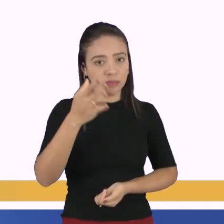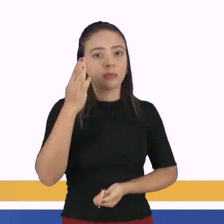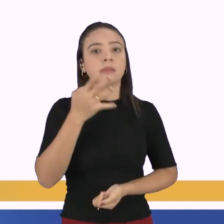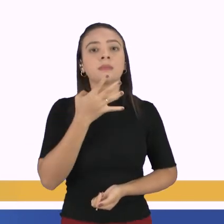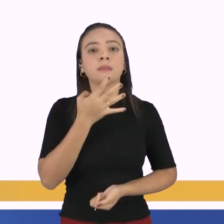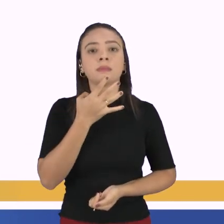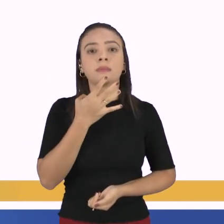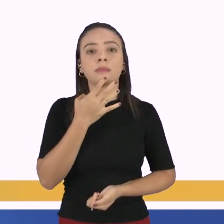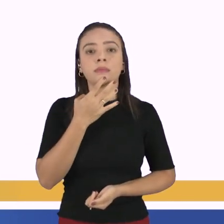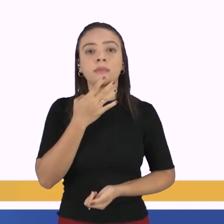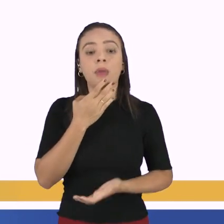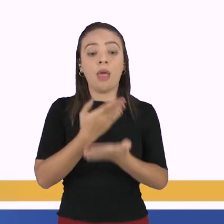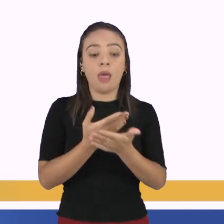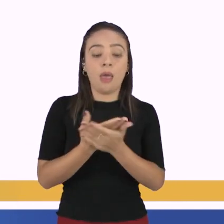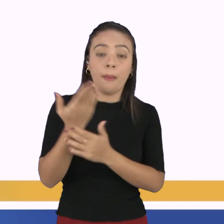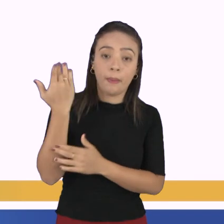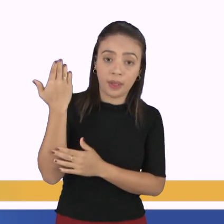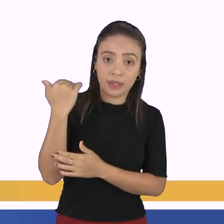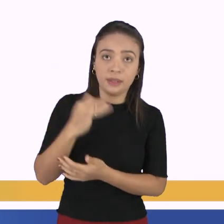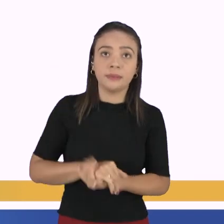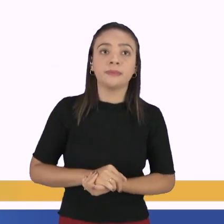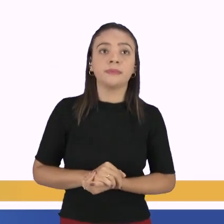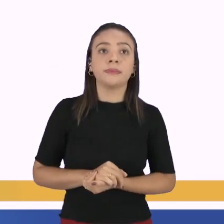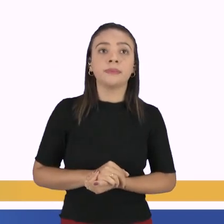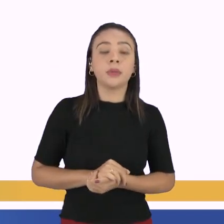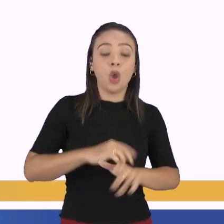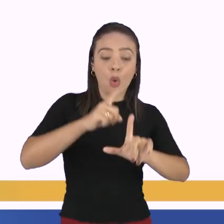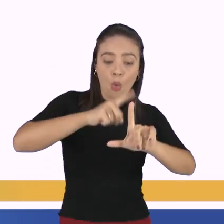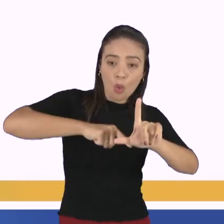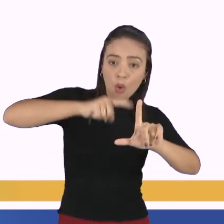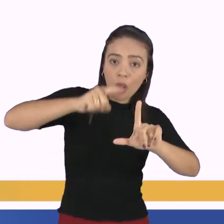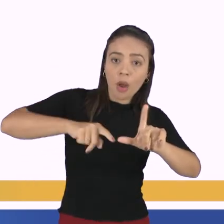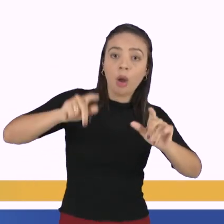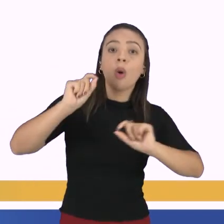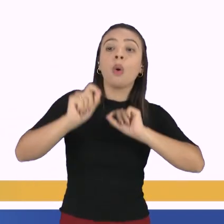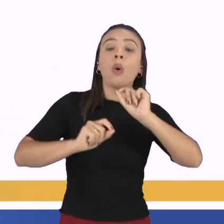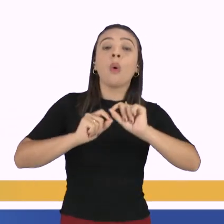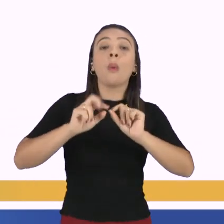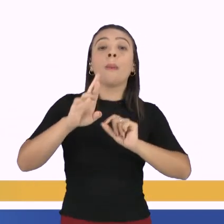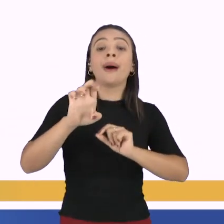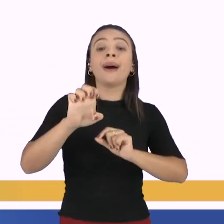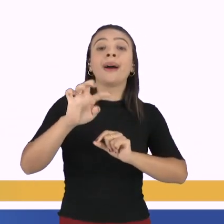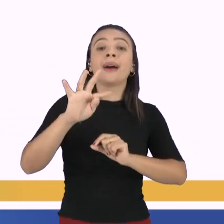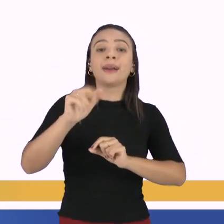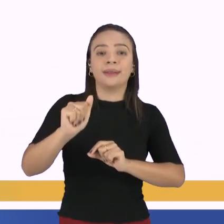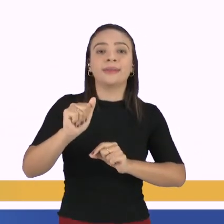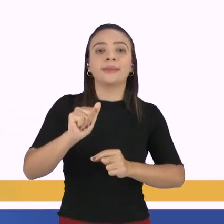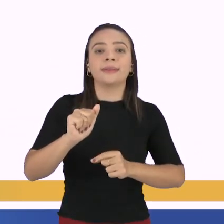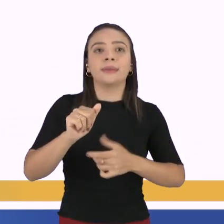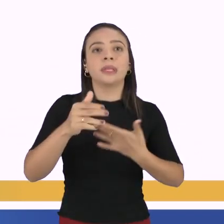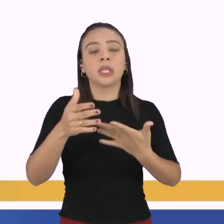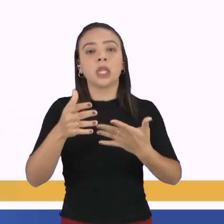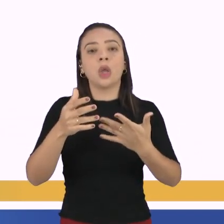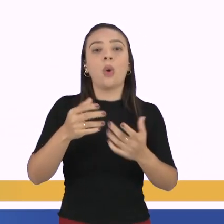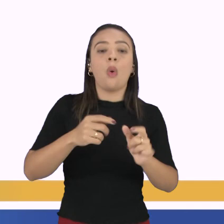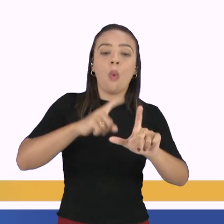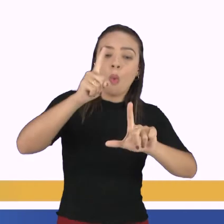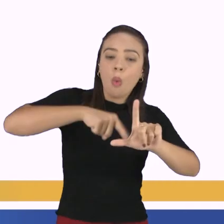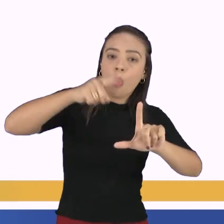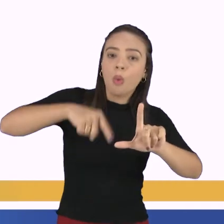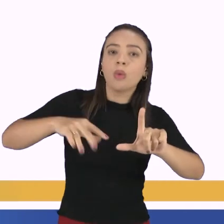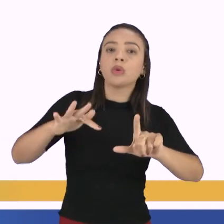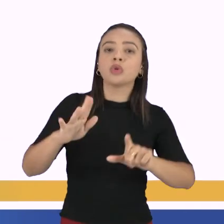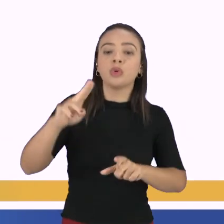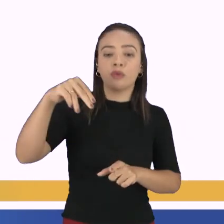aulas passadas do ano letivo. E o gráfico dela é uma reta. E para determinar o gráfico de uma função afim, basta eu